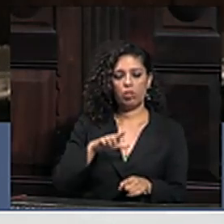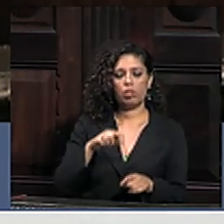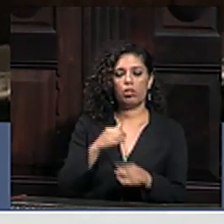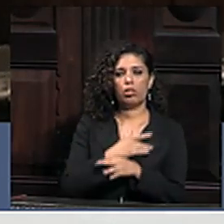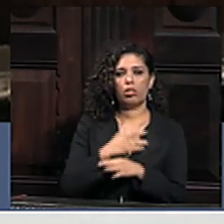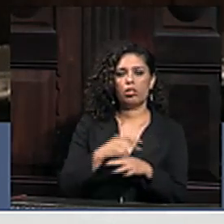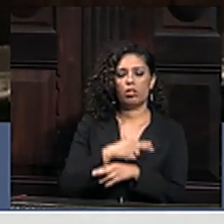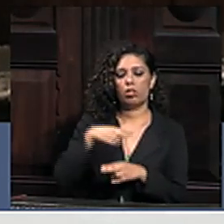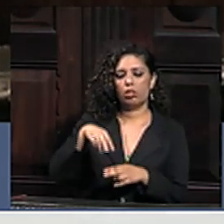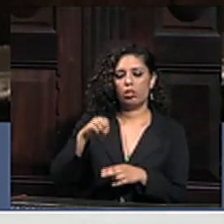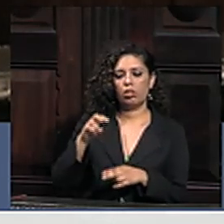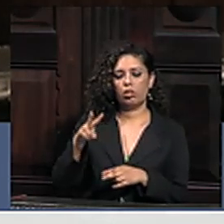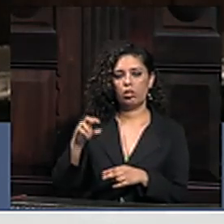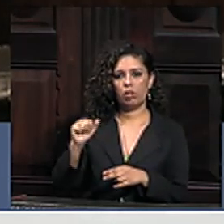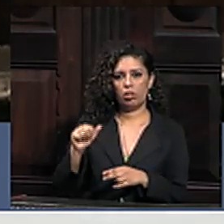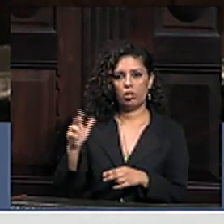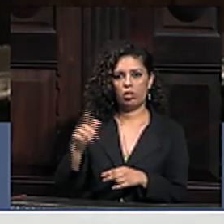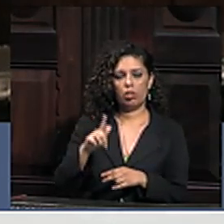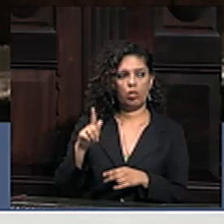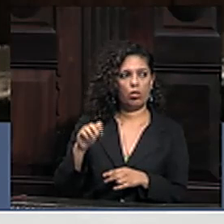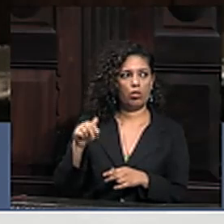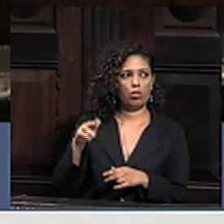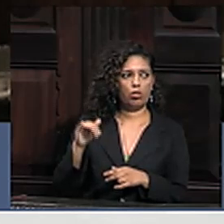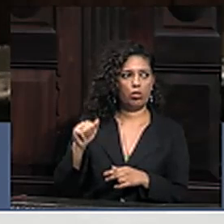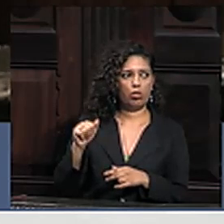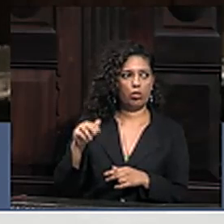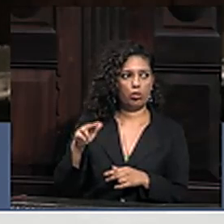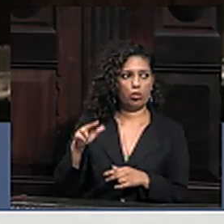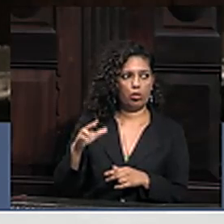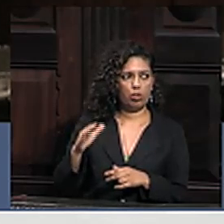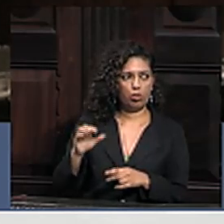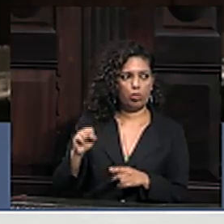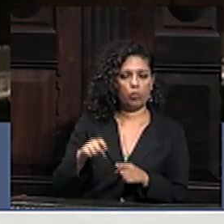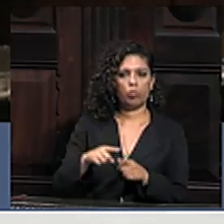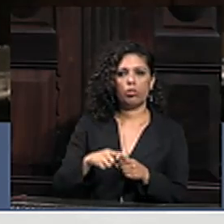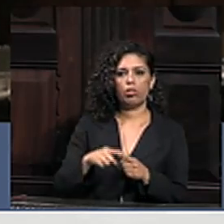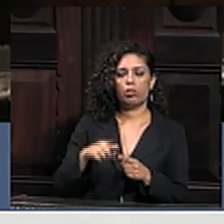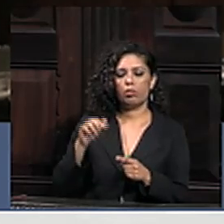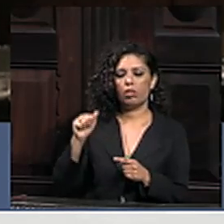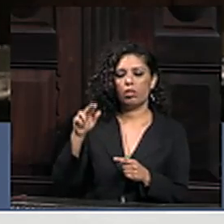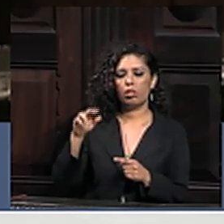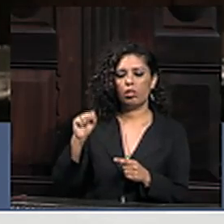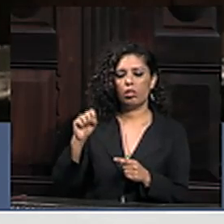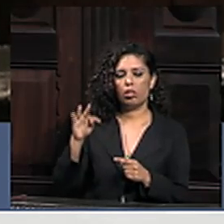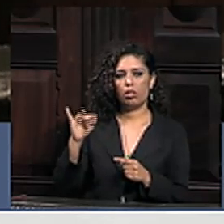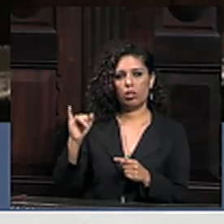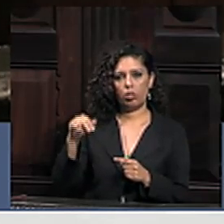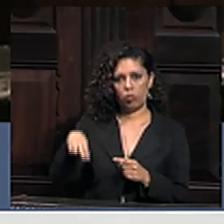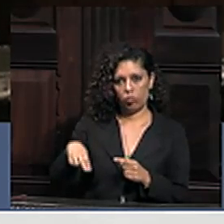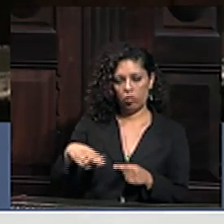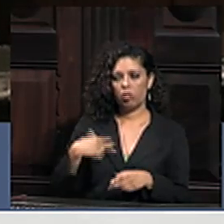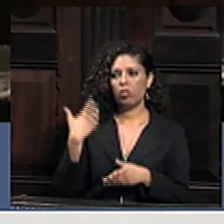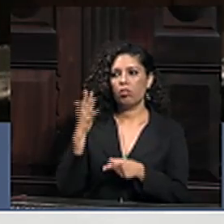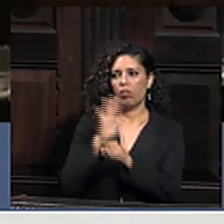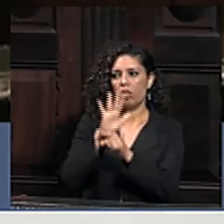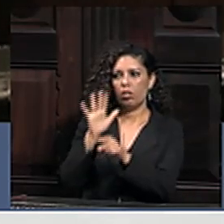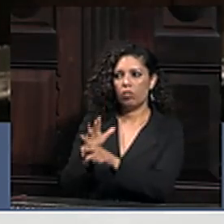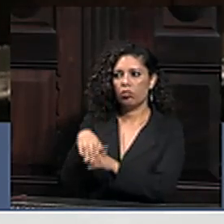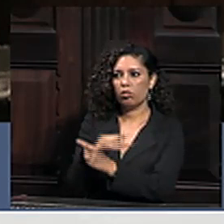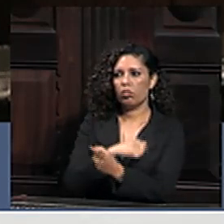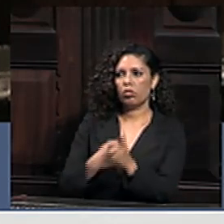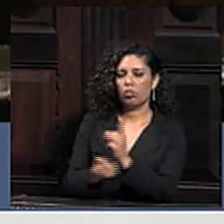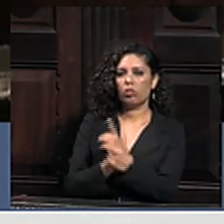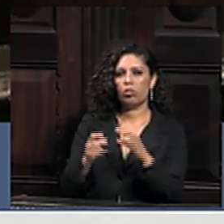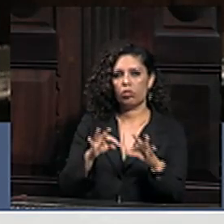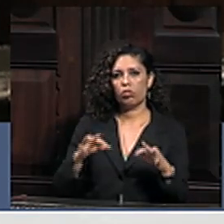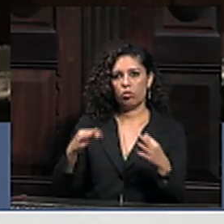Iguaçu e principalmente à população de Austin, um viaduto que vai melhorar a mobilidade urbana de Austin e dar